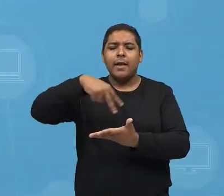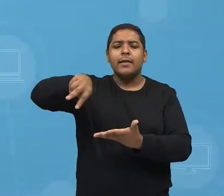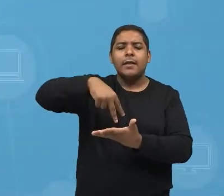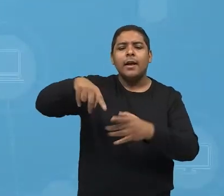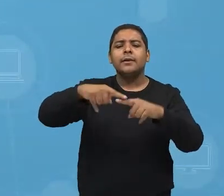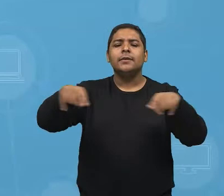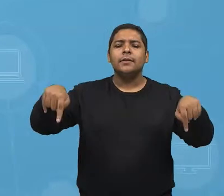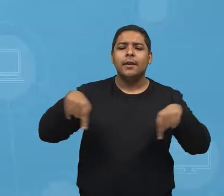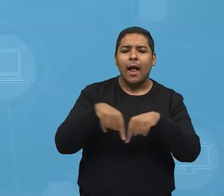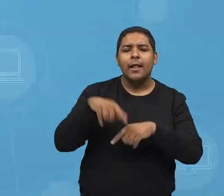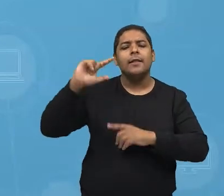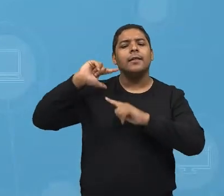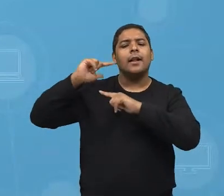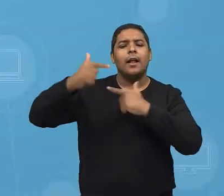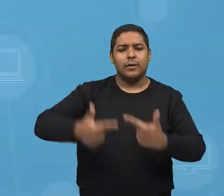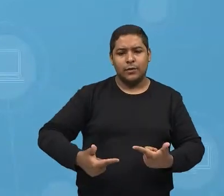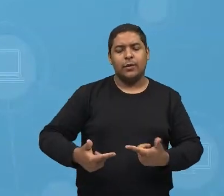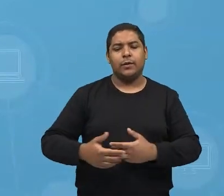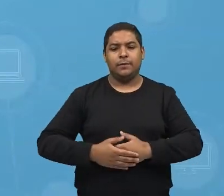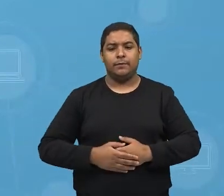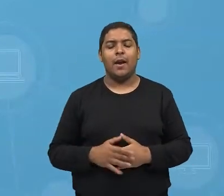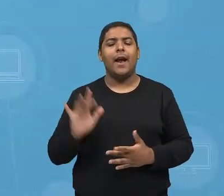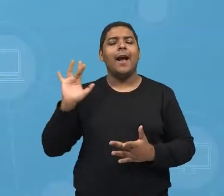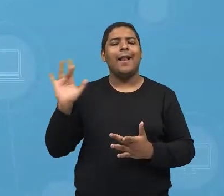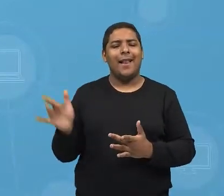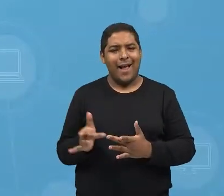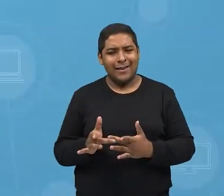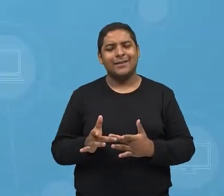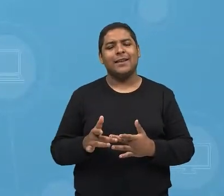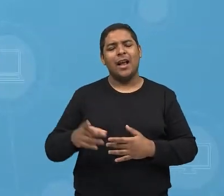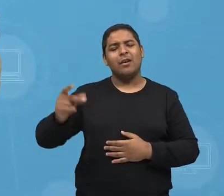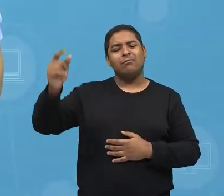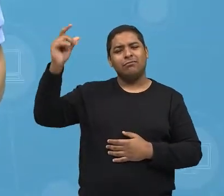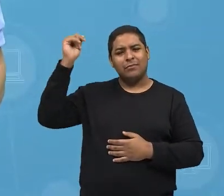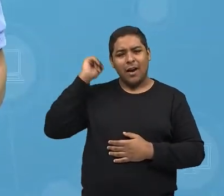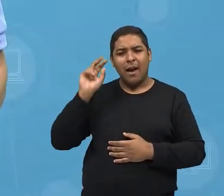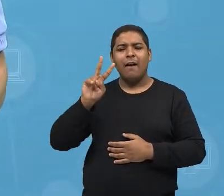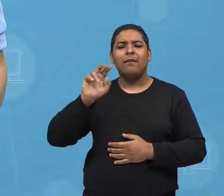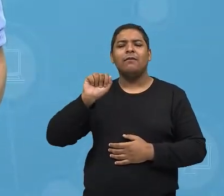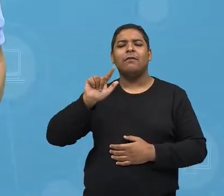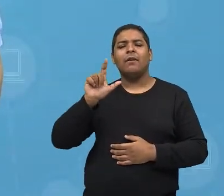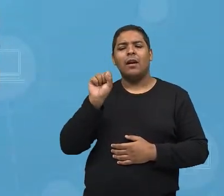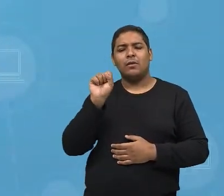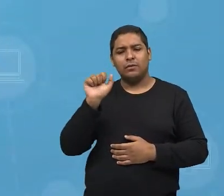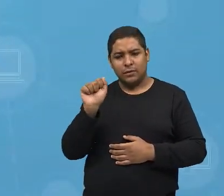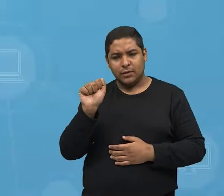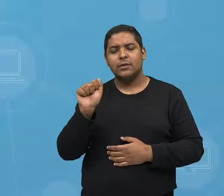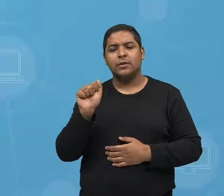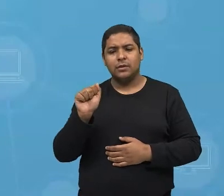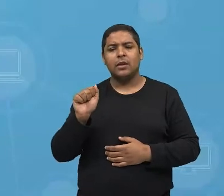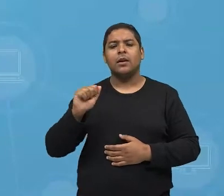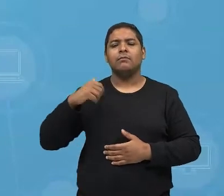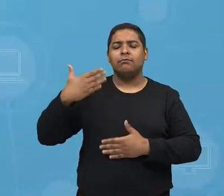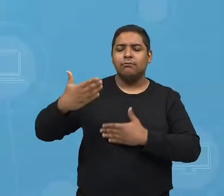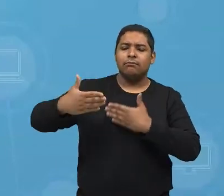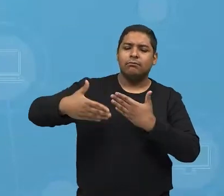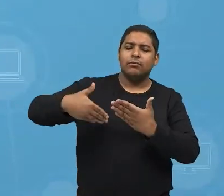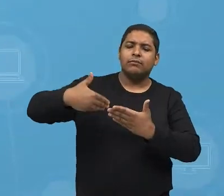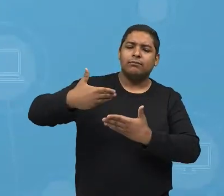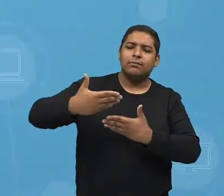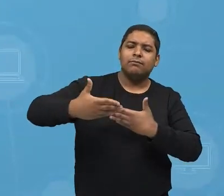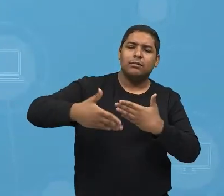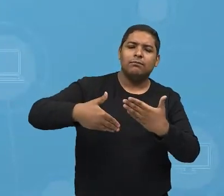salão, são as danças clássicas. Começamos lá com a valsa vienense, a valsa inglesa, o